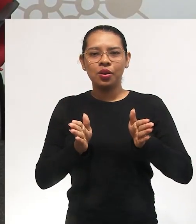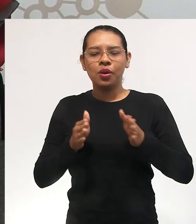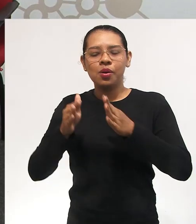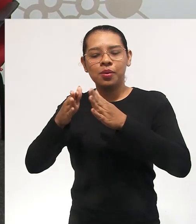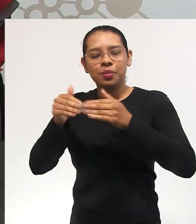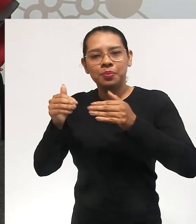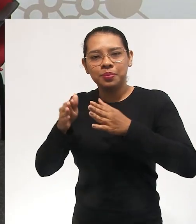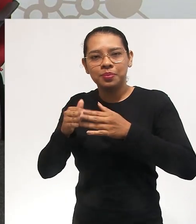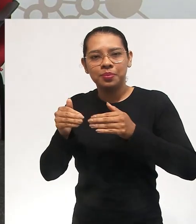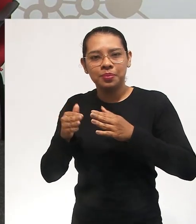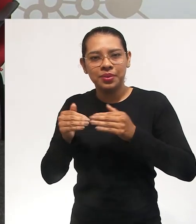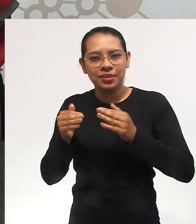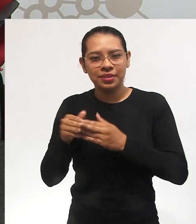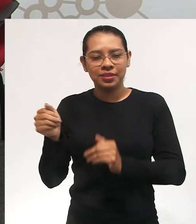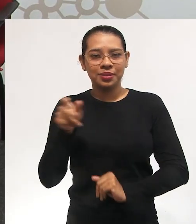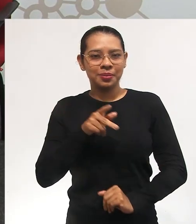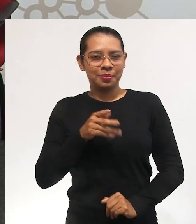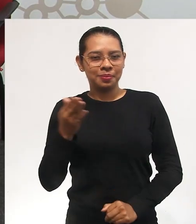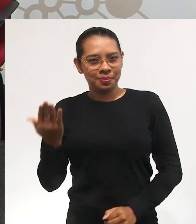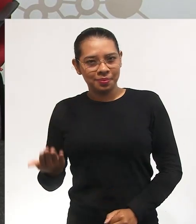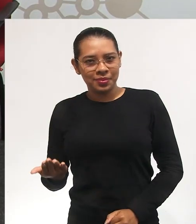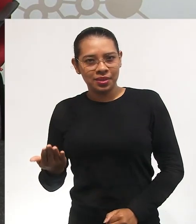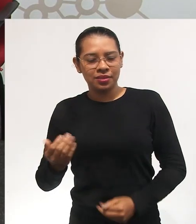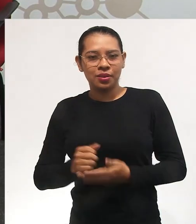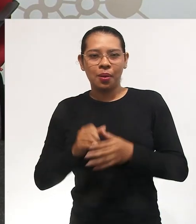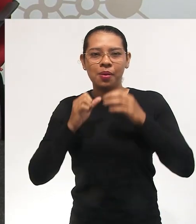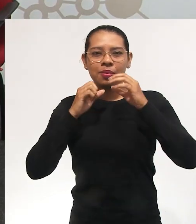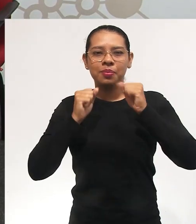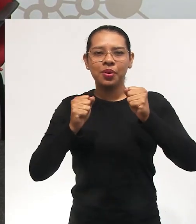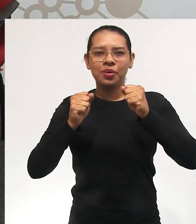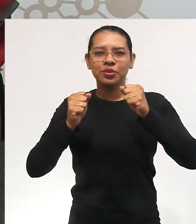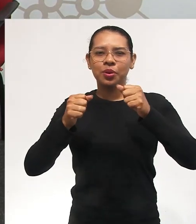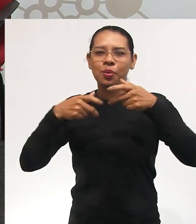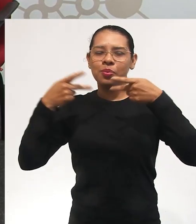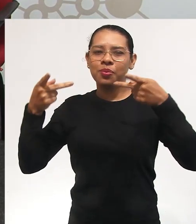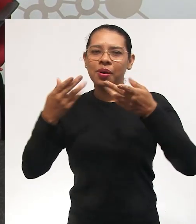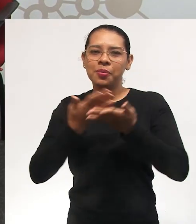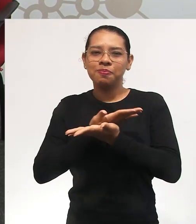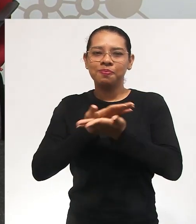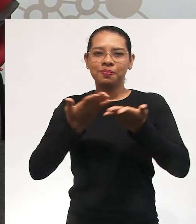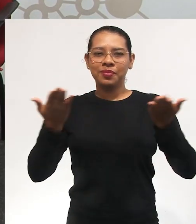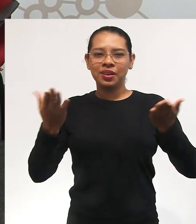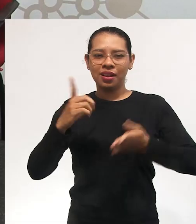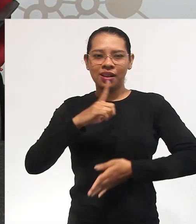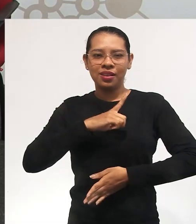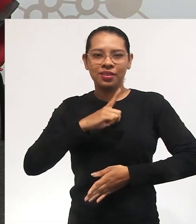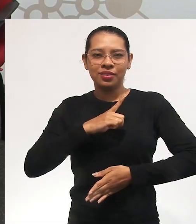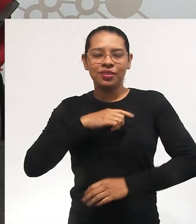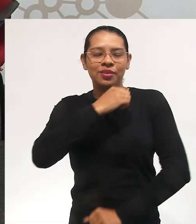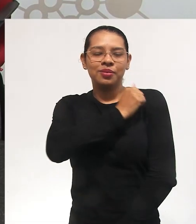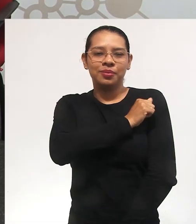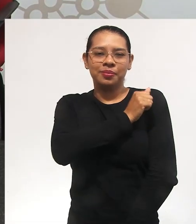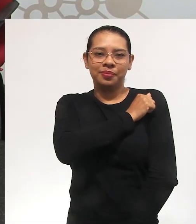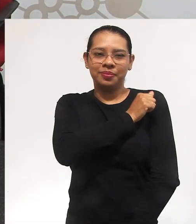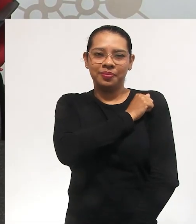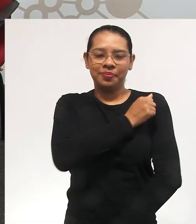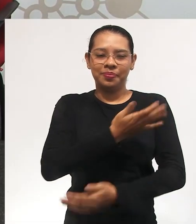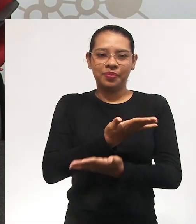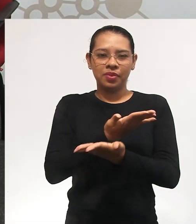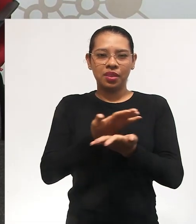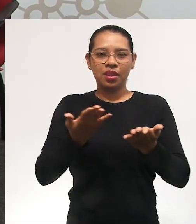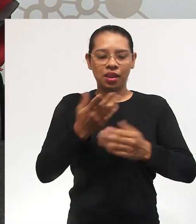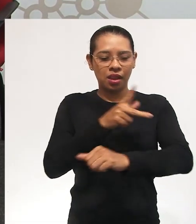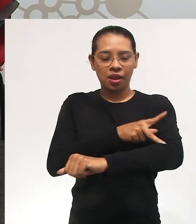esse convite. E agora eu gostaria de pedir para você deixar uma mensagem aí para os